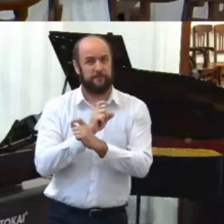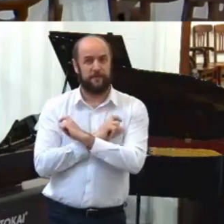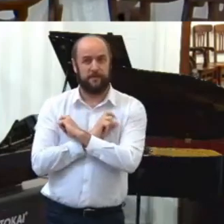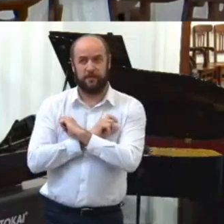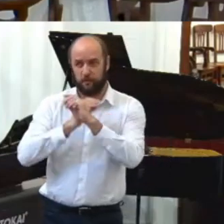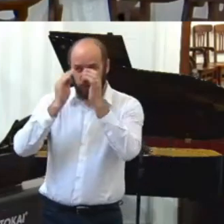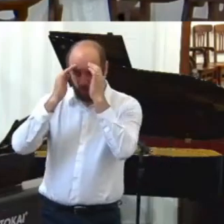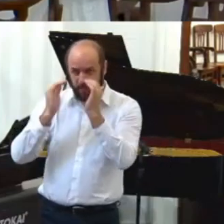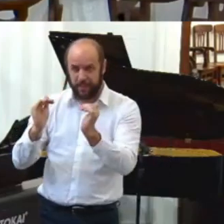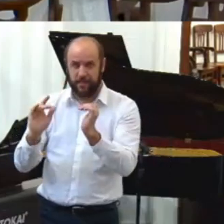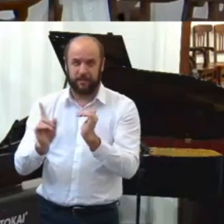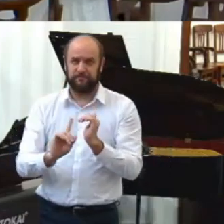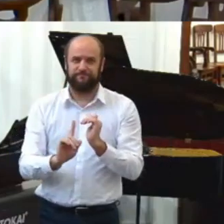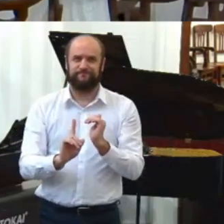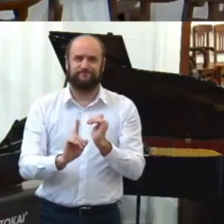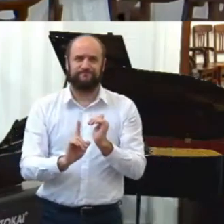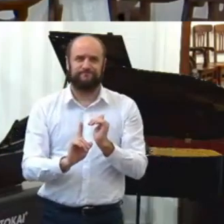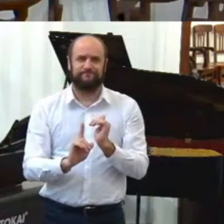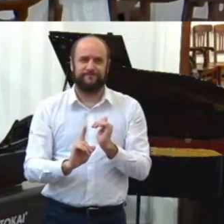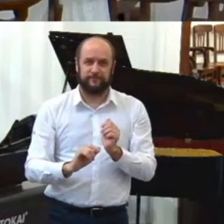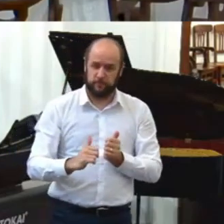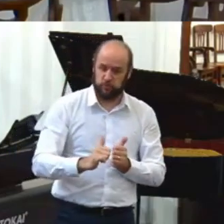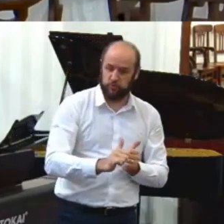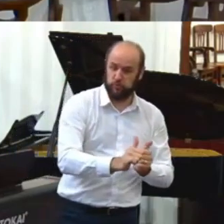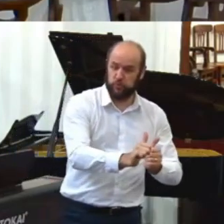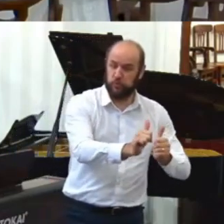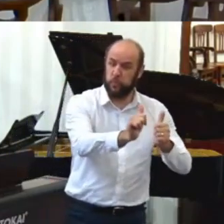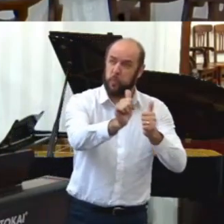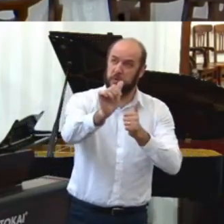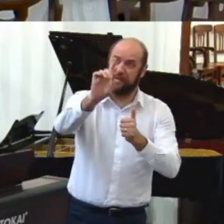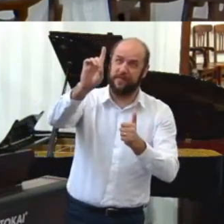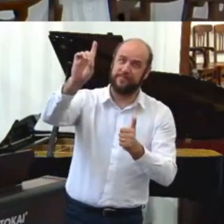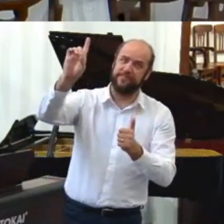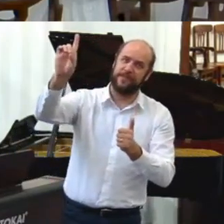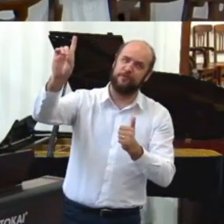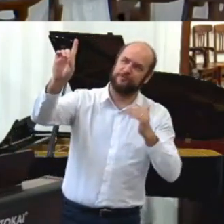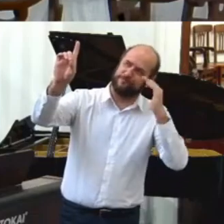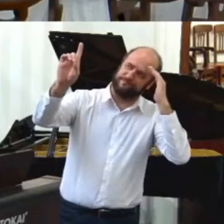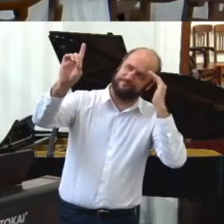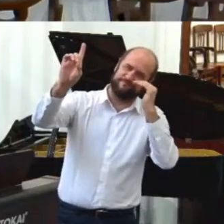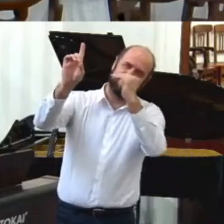Faraó. Ele seguirá os desígnios de Deus.